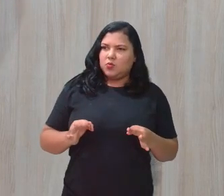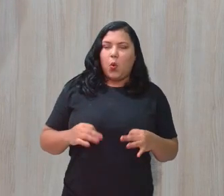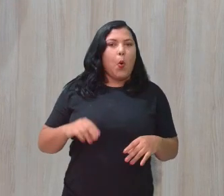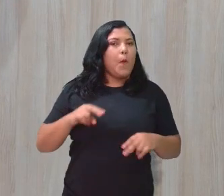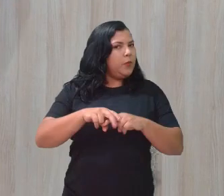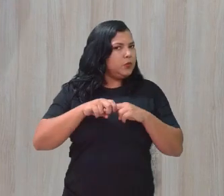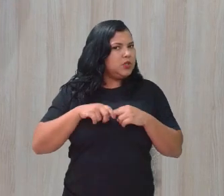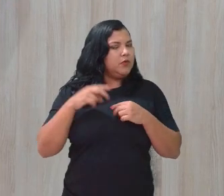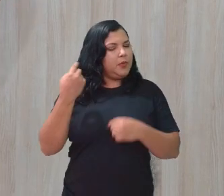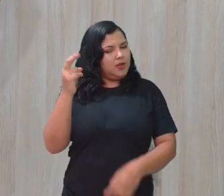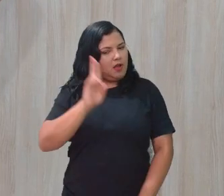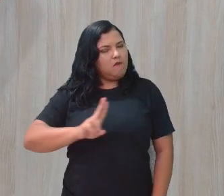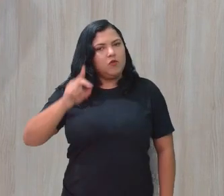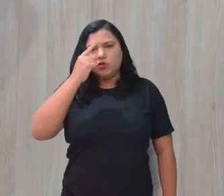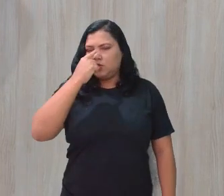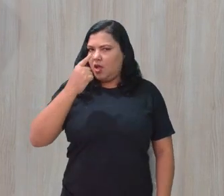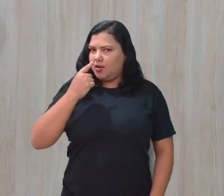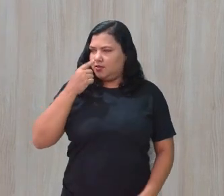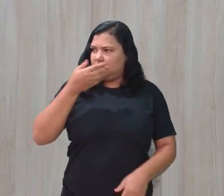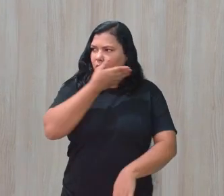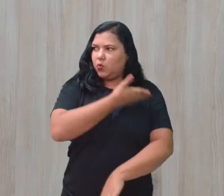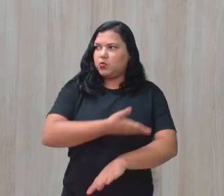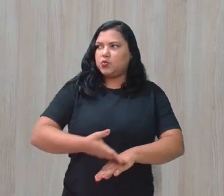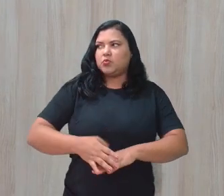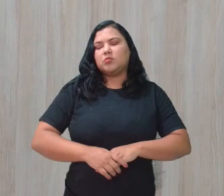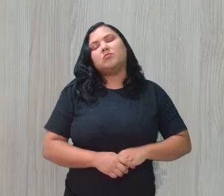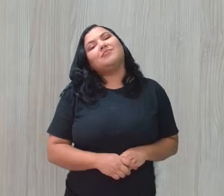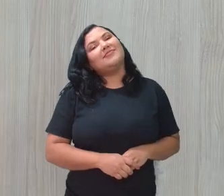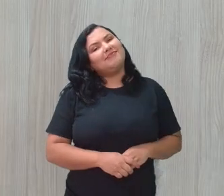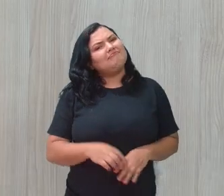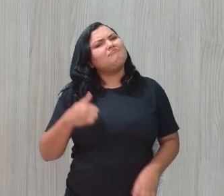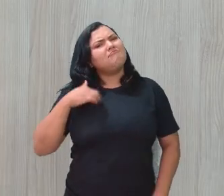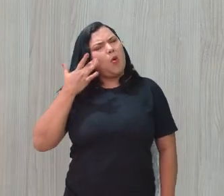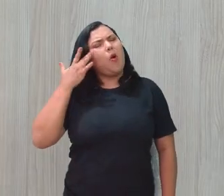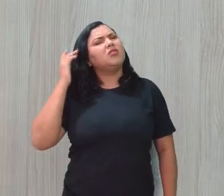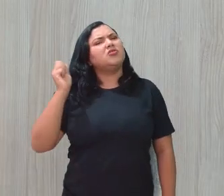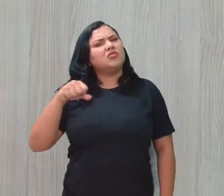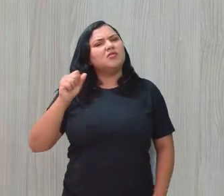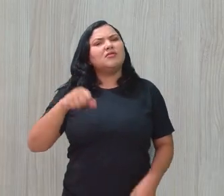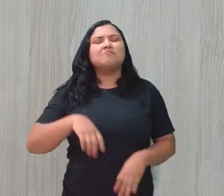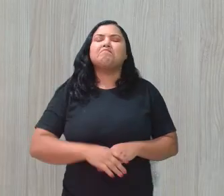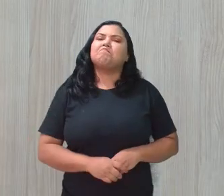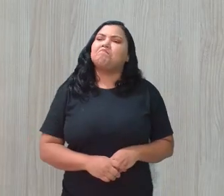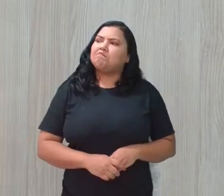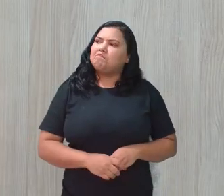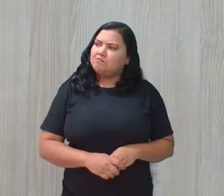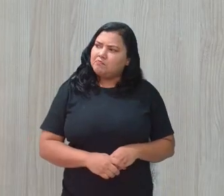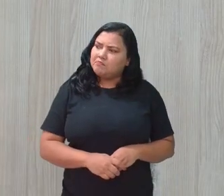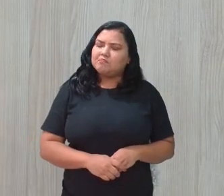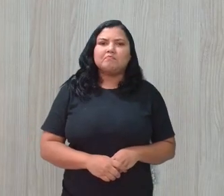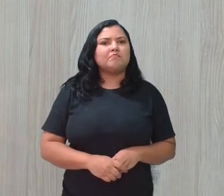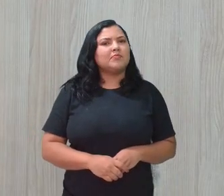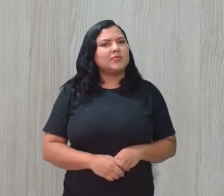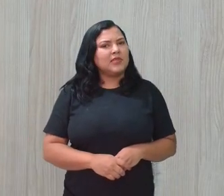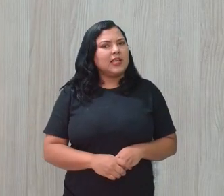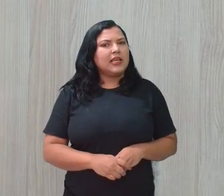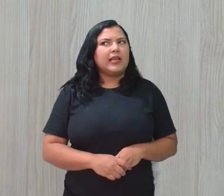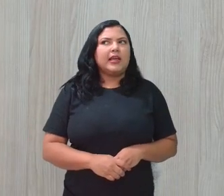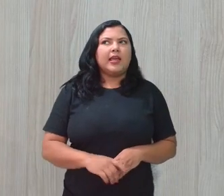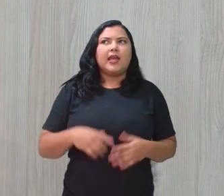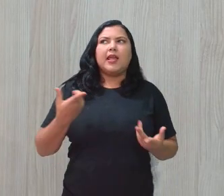sobre o uso desse nariz, esse hábito diferente? Achei que ele argumentou bem, que ele foi para a questão